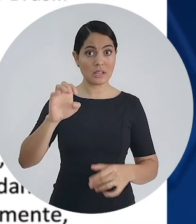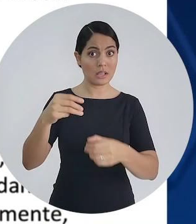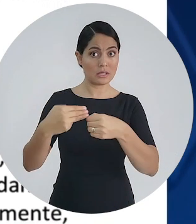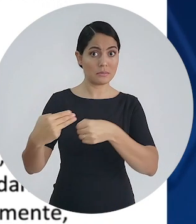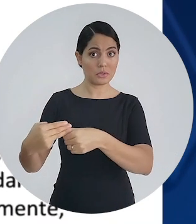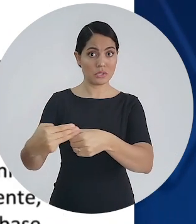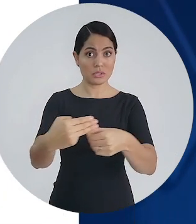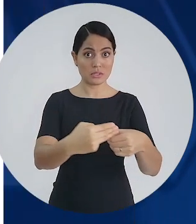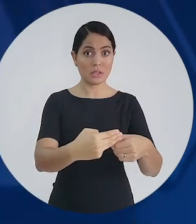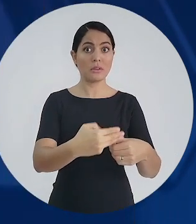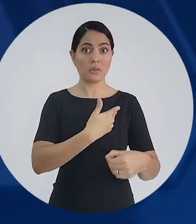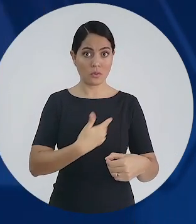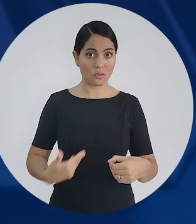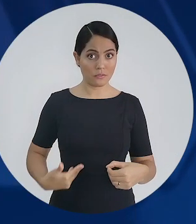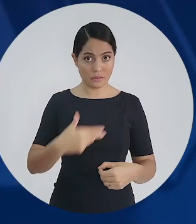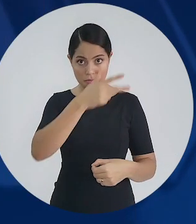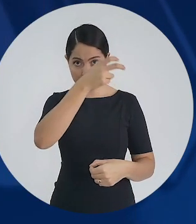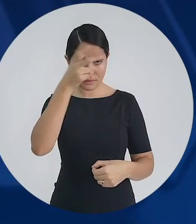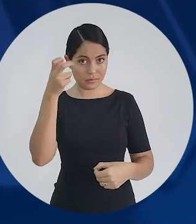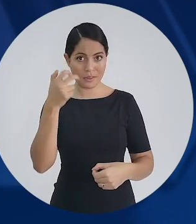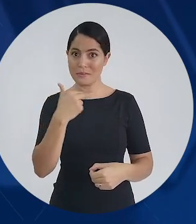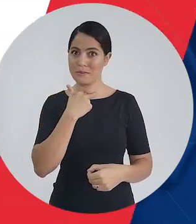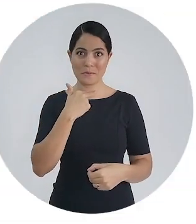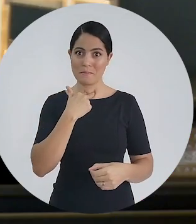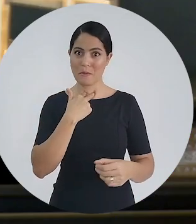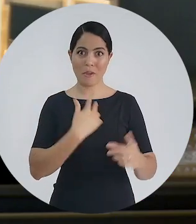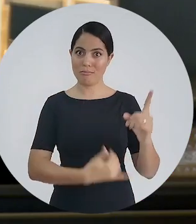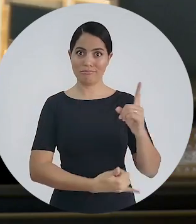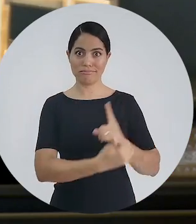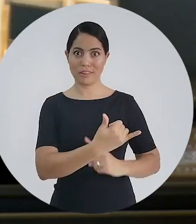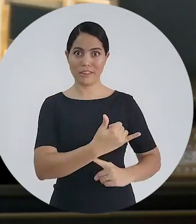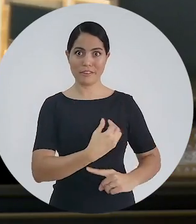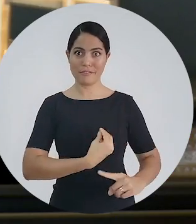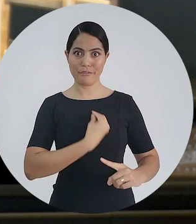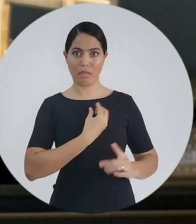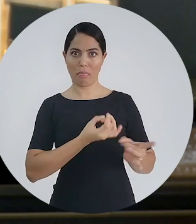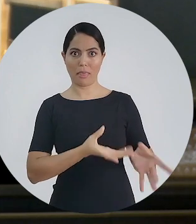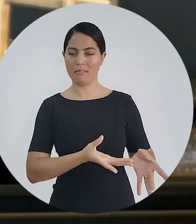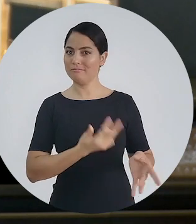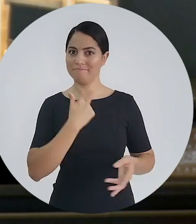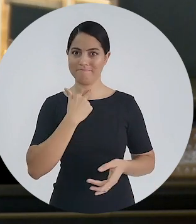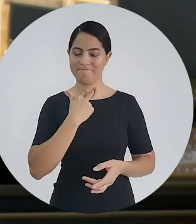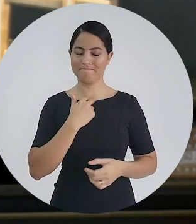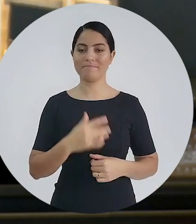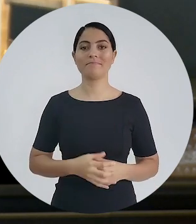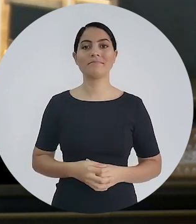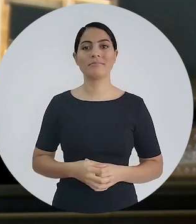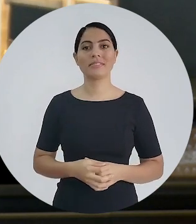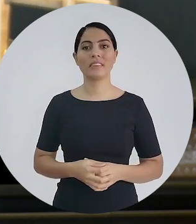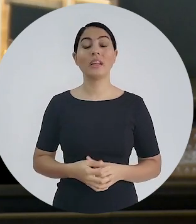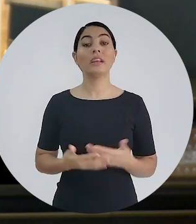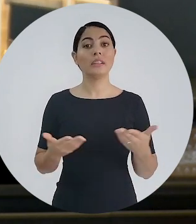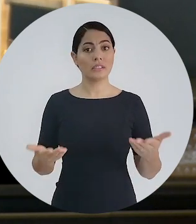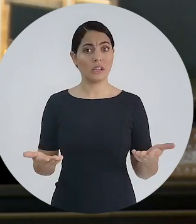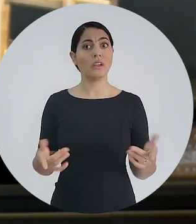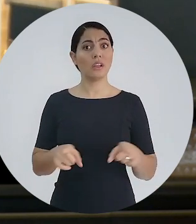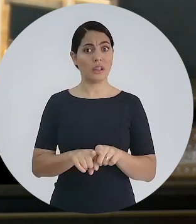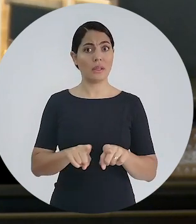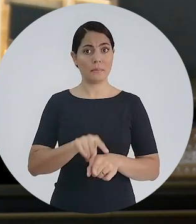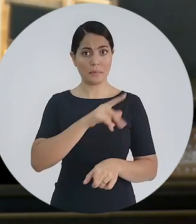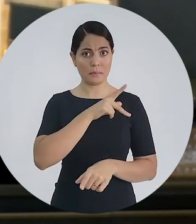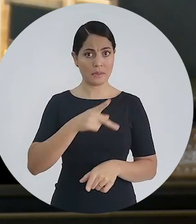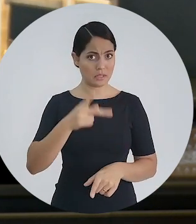pela vida. Fecha aspas. O presidente da OAB Nacional, Felipe Santa Cruz, juntamente com